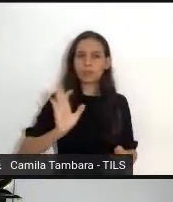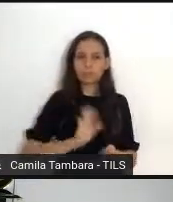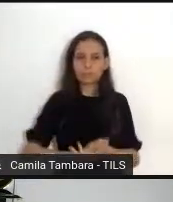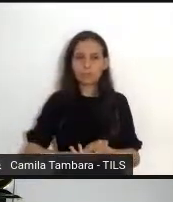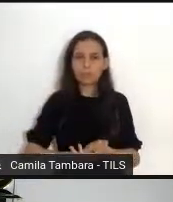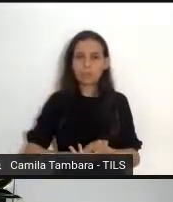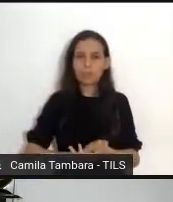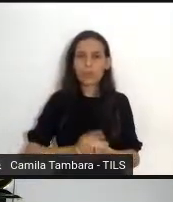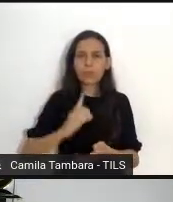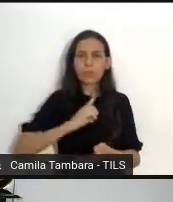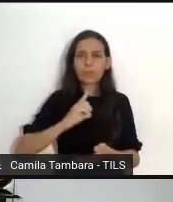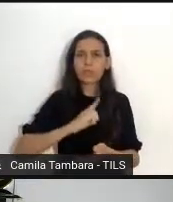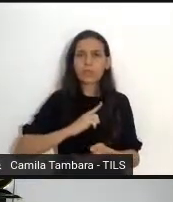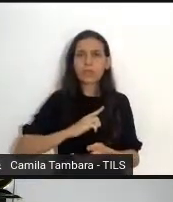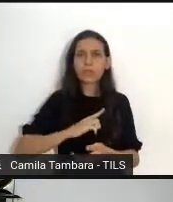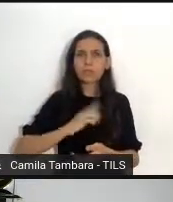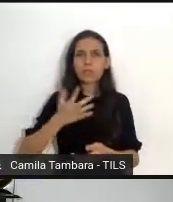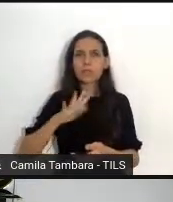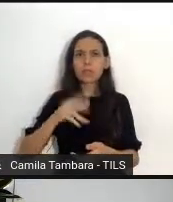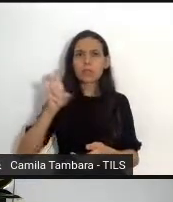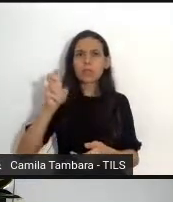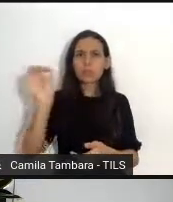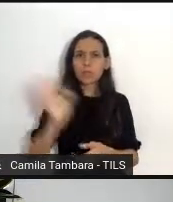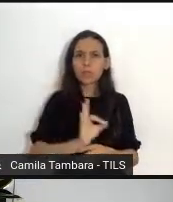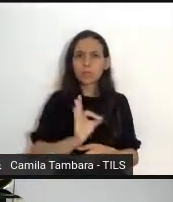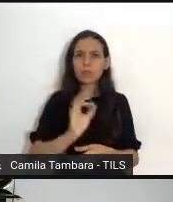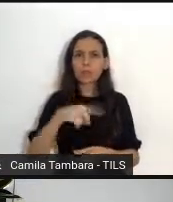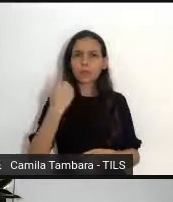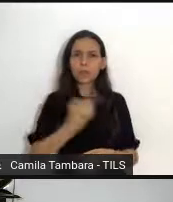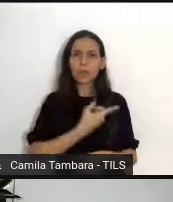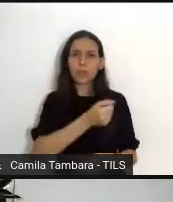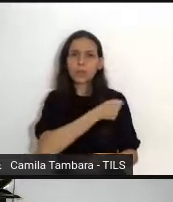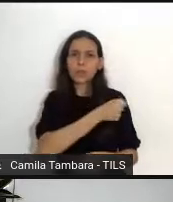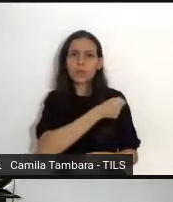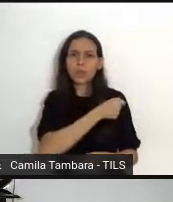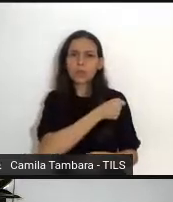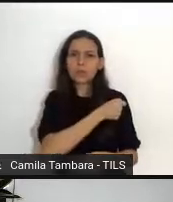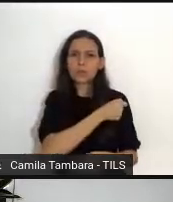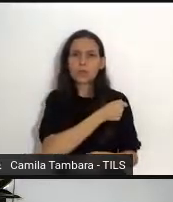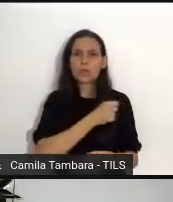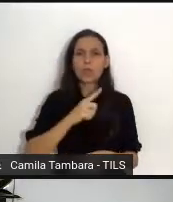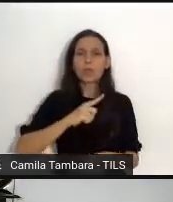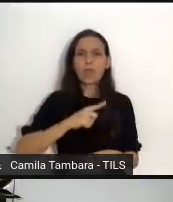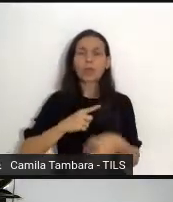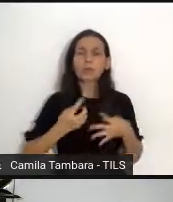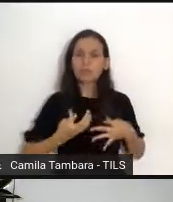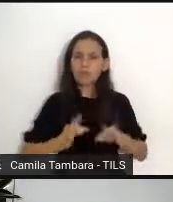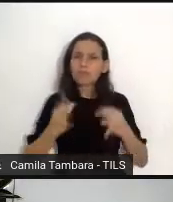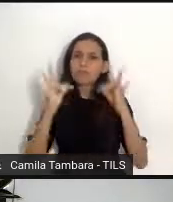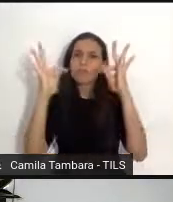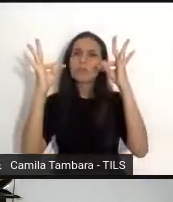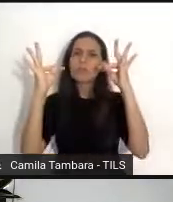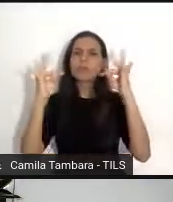aproximadamente mais de 50% dos nossos estudantes, eles têm tecnologia.